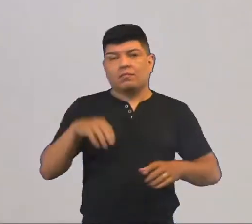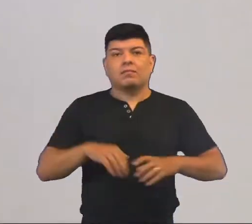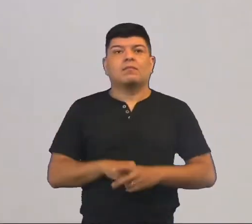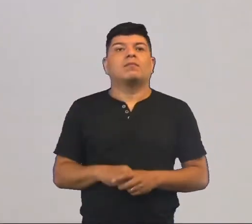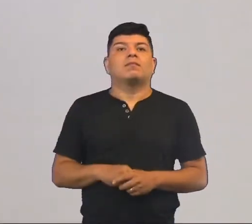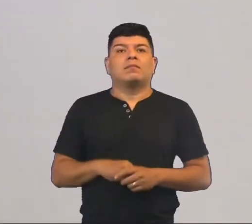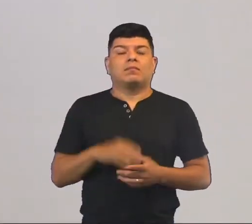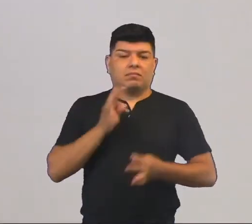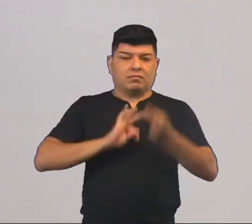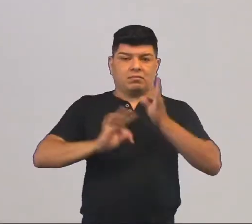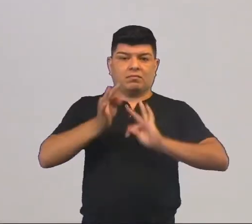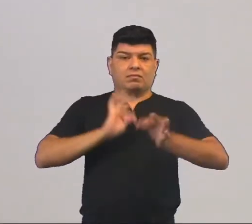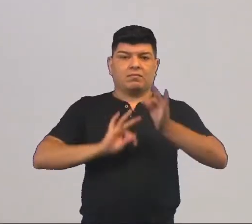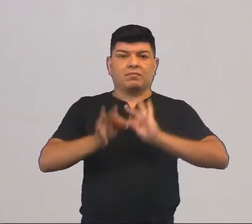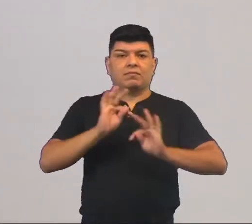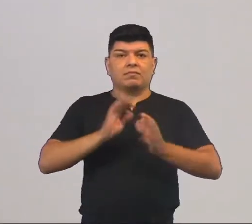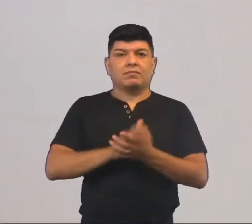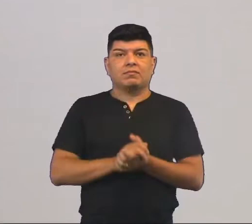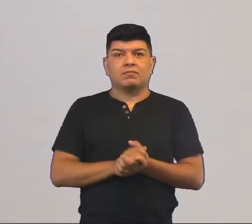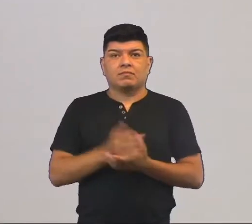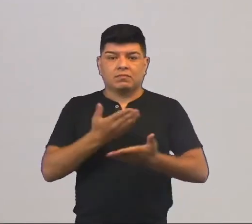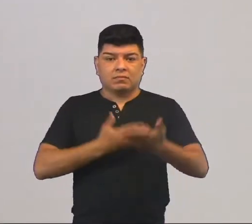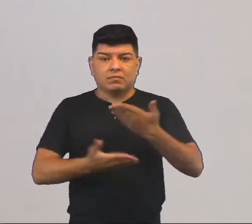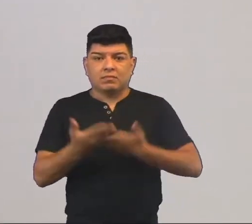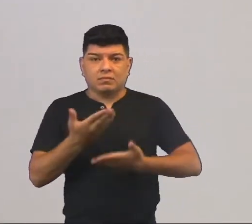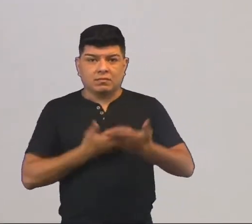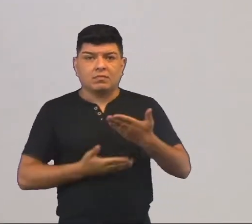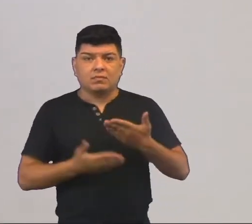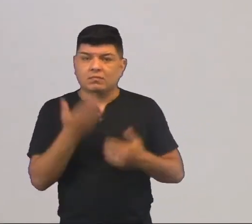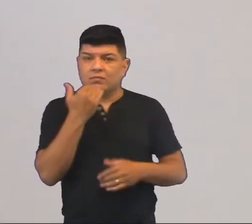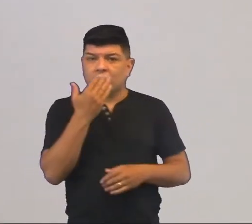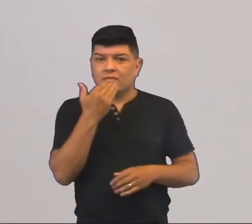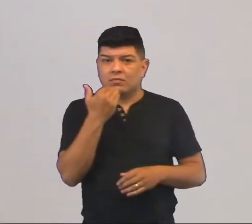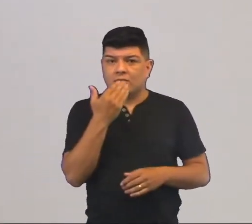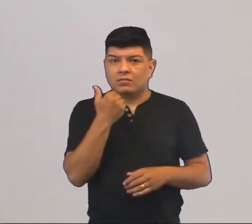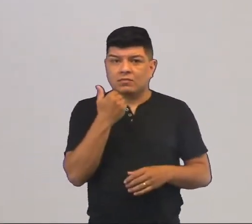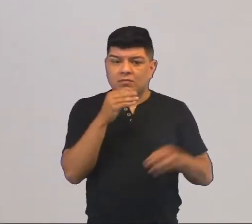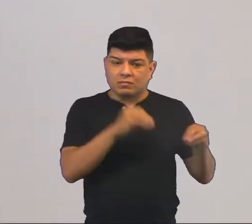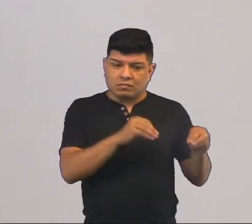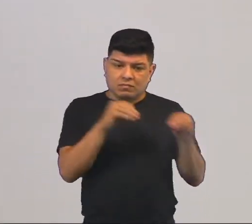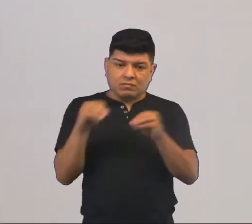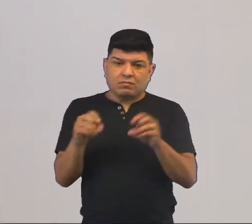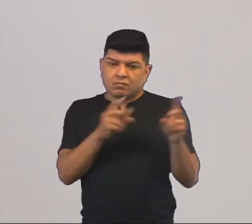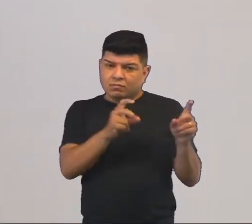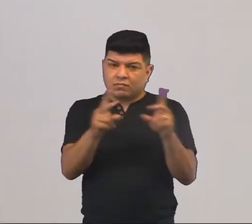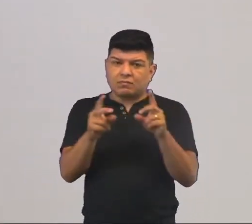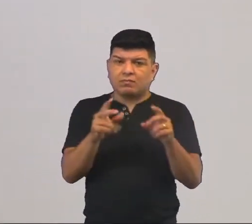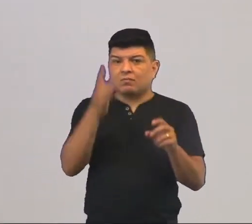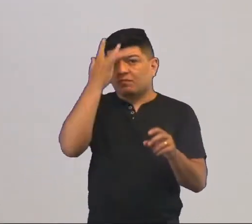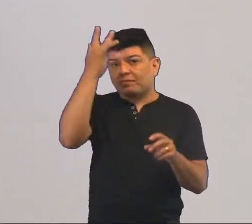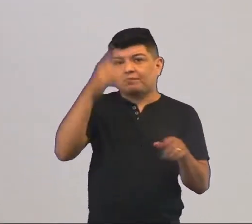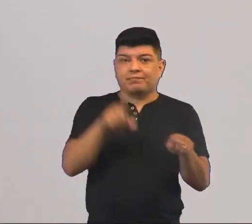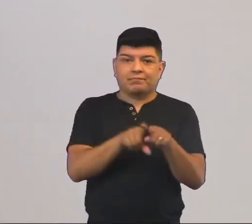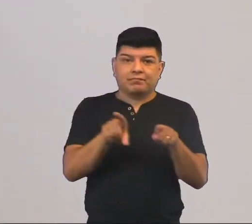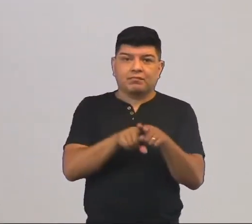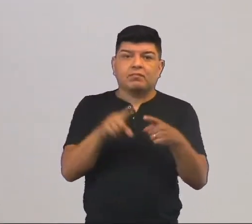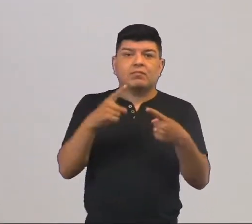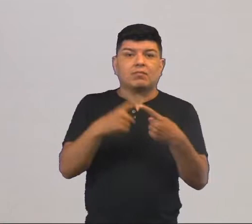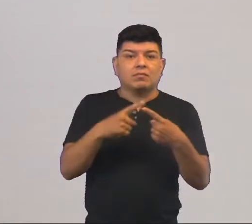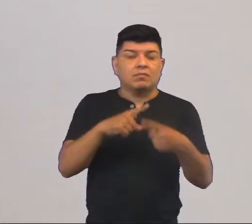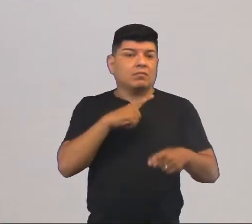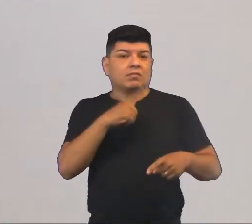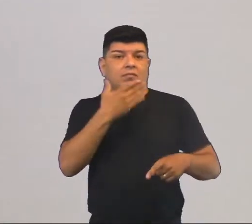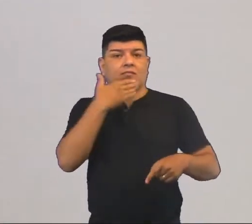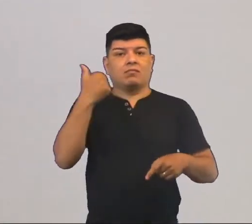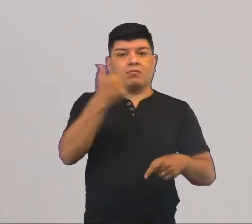que com a tecnologia, essa distribuição de alimentação, exportação também facilitou bastante, porque houve